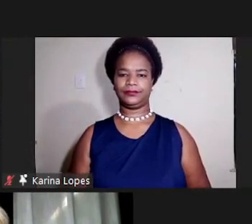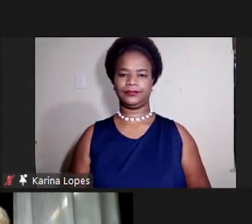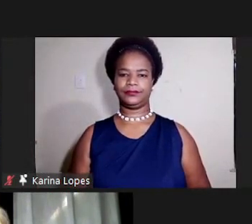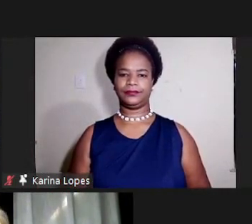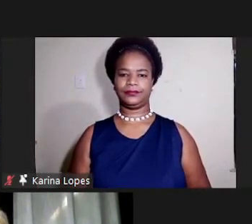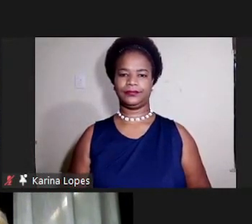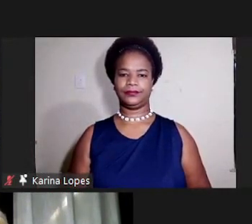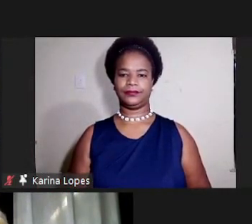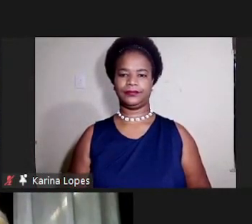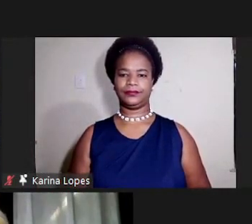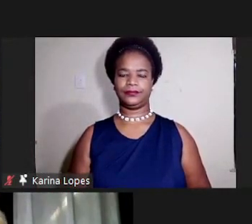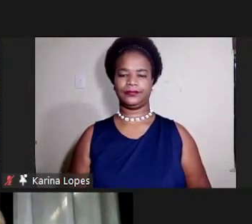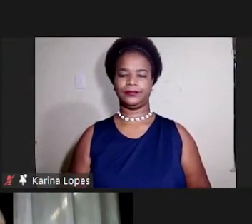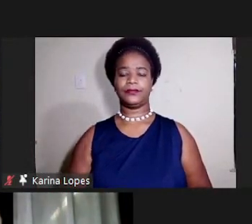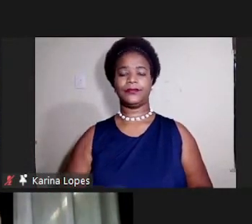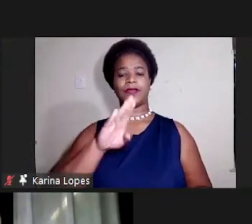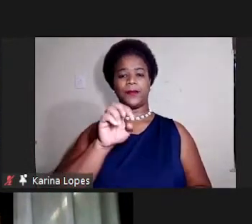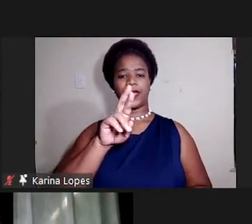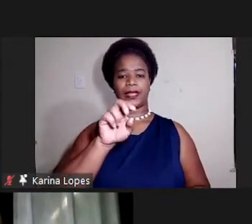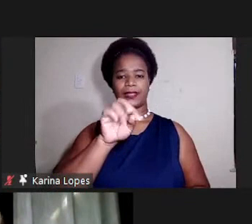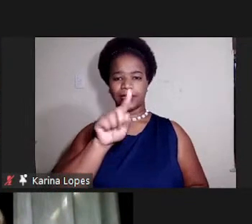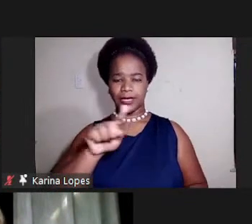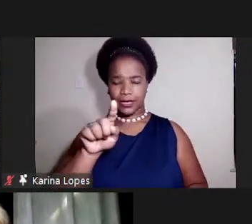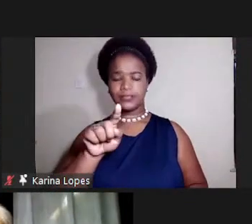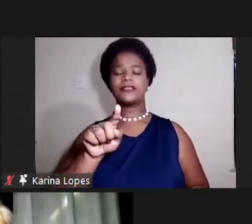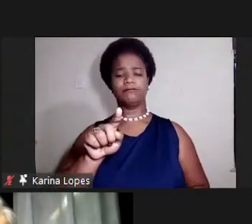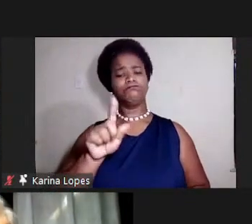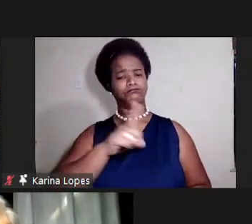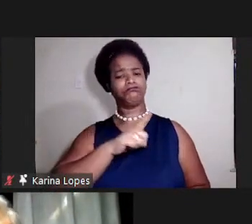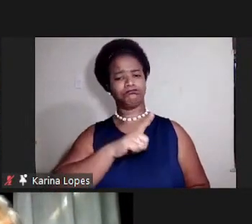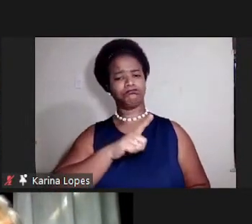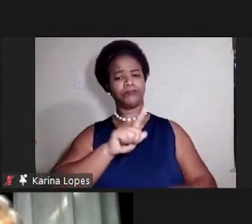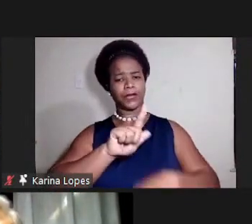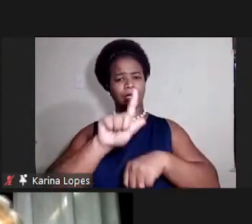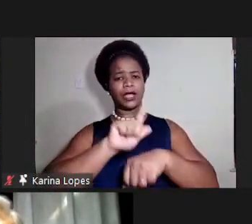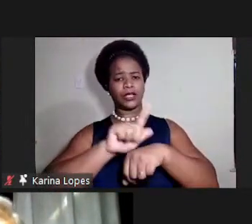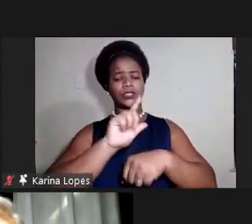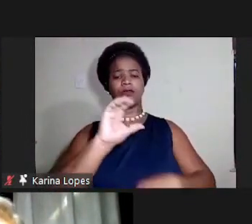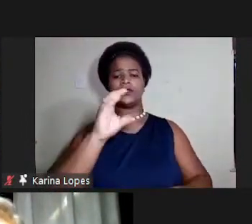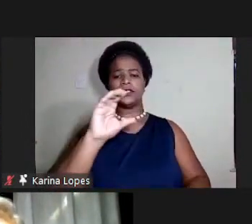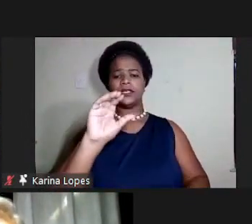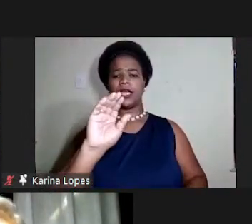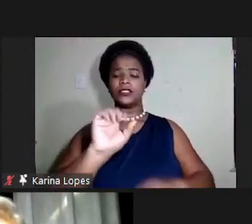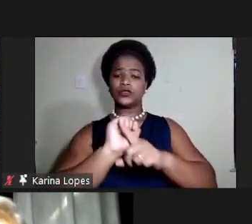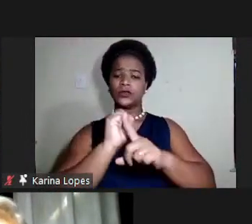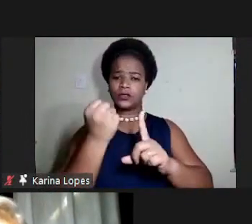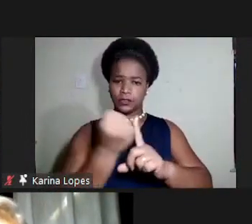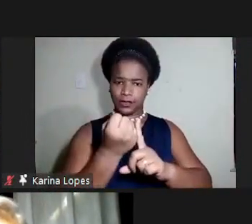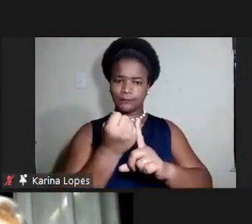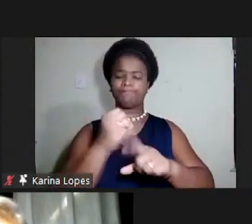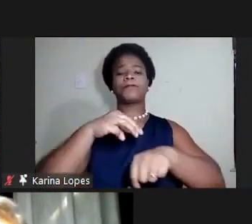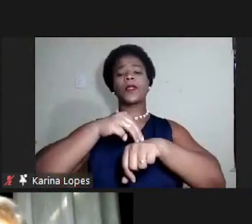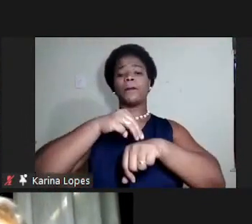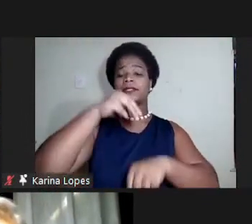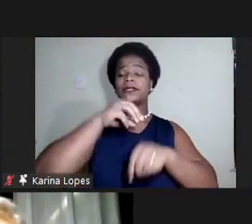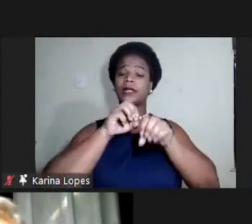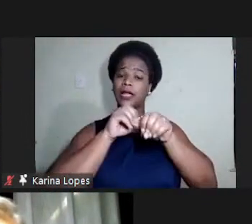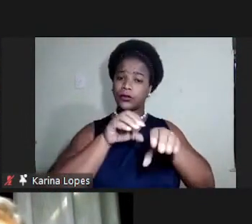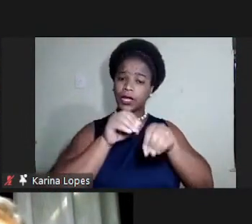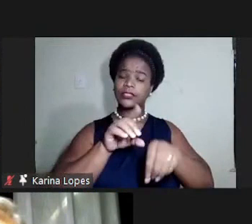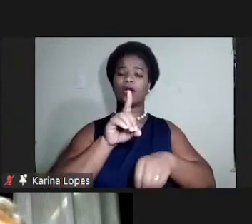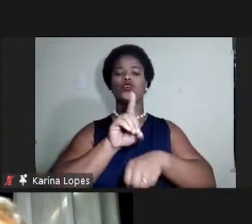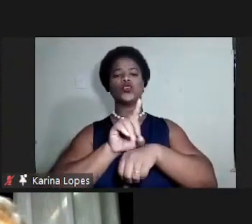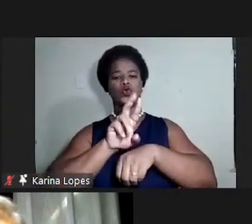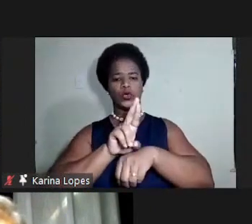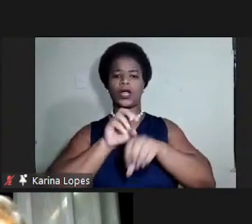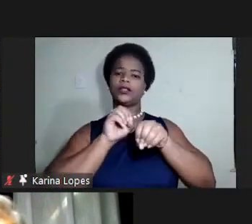Beatriz de Basto Teixeira possui graduação em Ciências Sociais, mestrado em Educação e doutorado em Educação pela